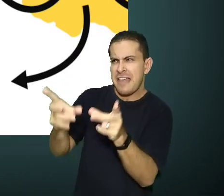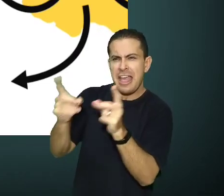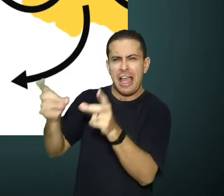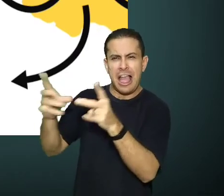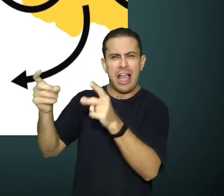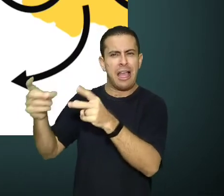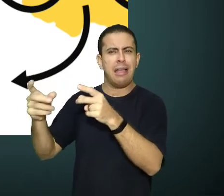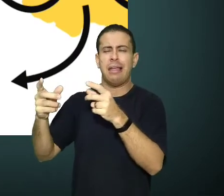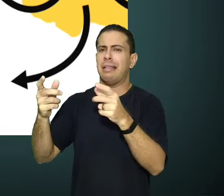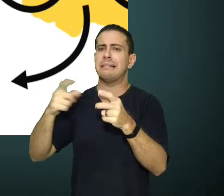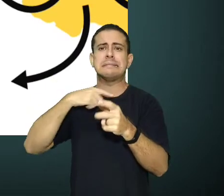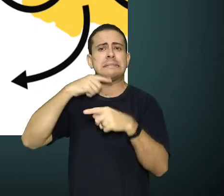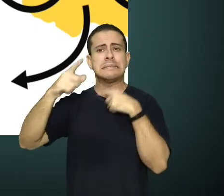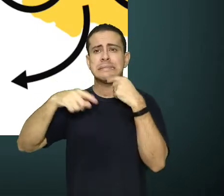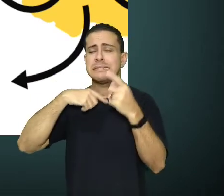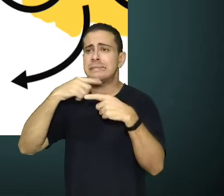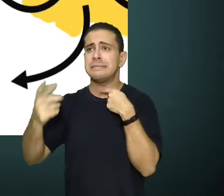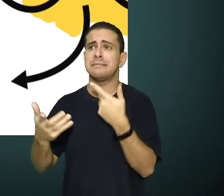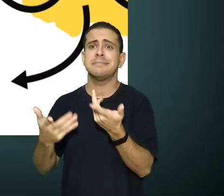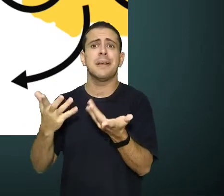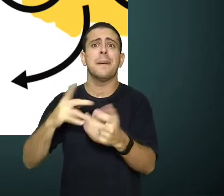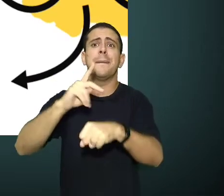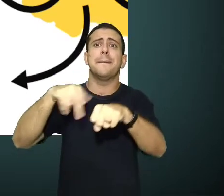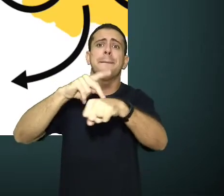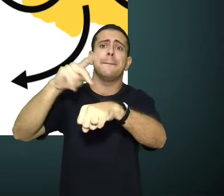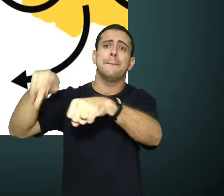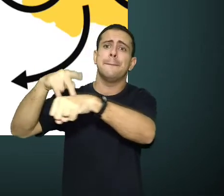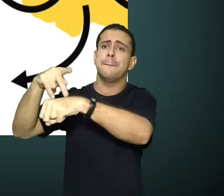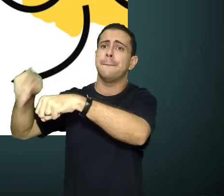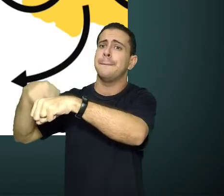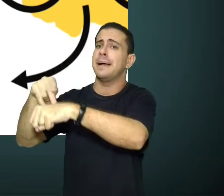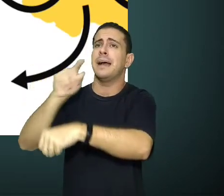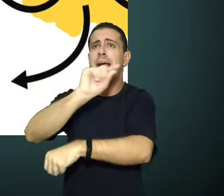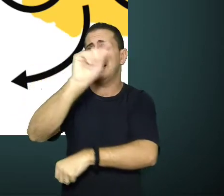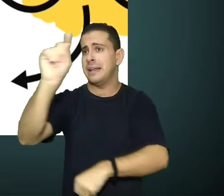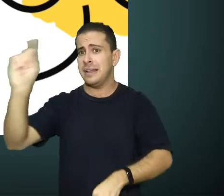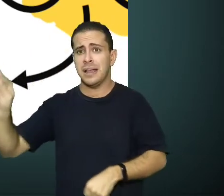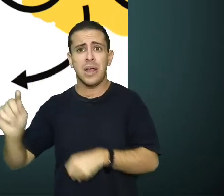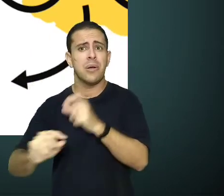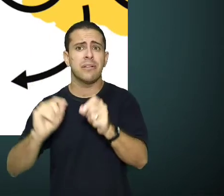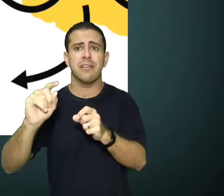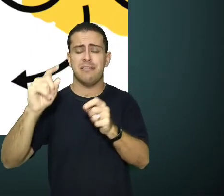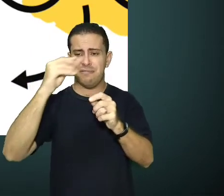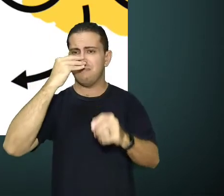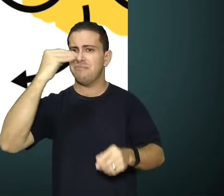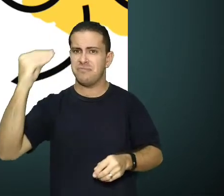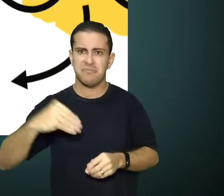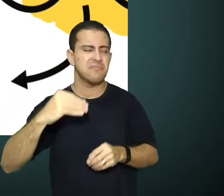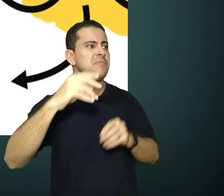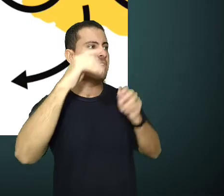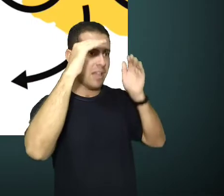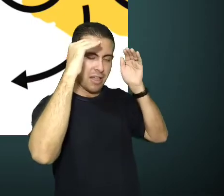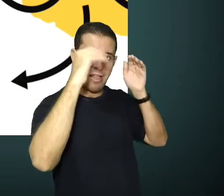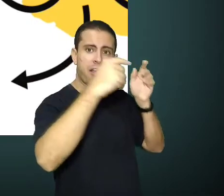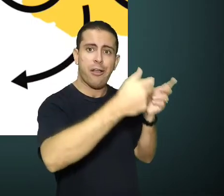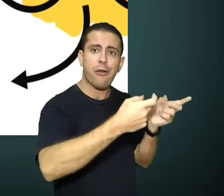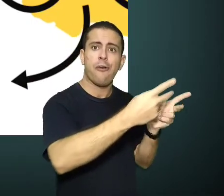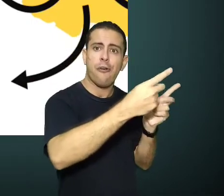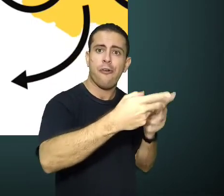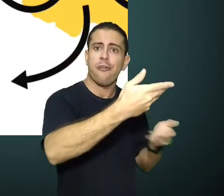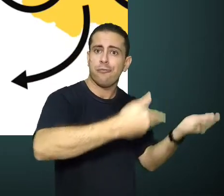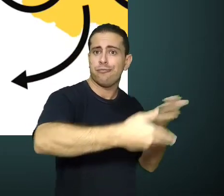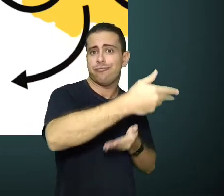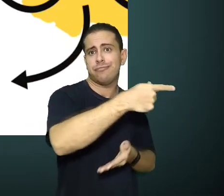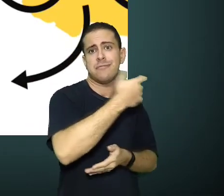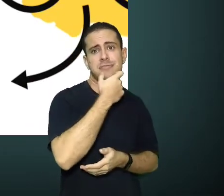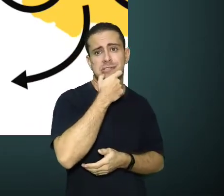de produtos britânicos. Por isso, gradualmente, nações passaram a não respeitar o bloqueio. A imagem da França como uma